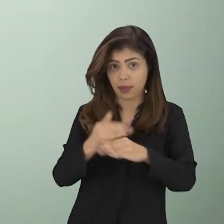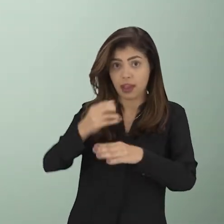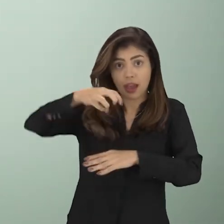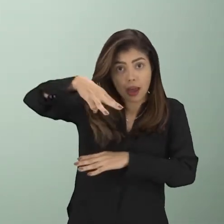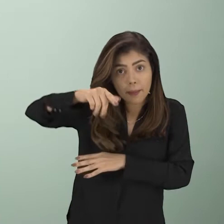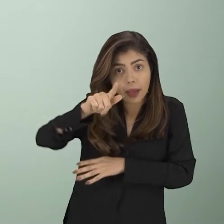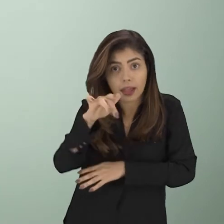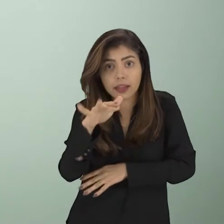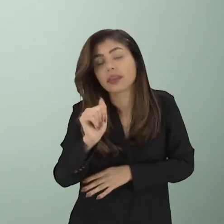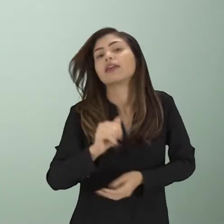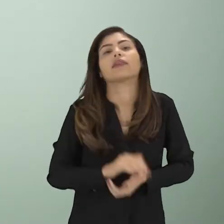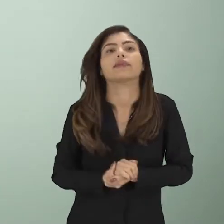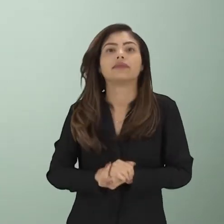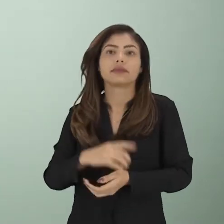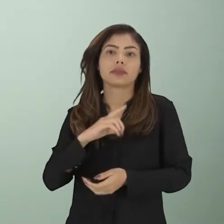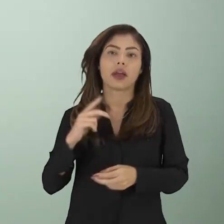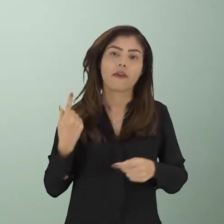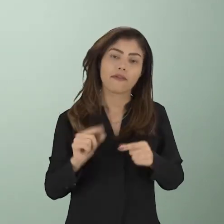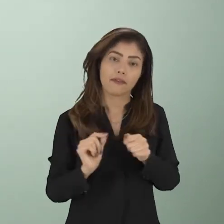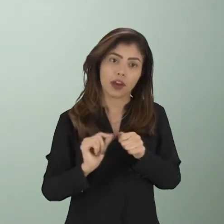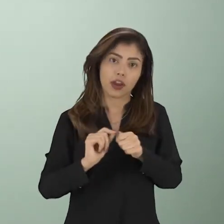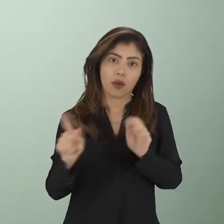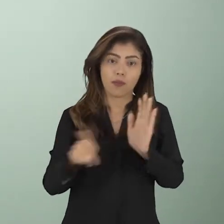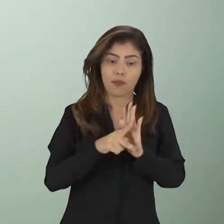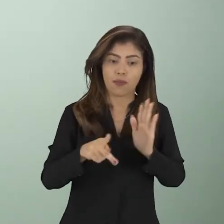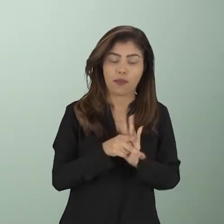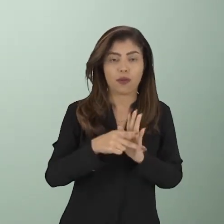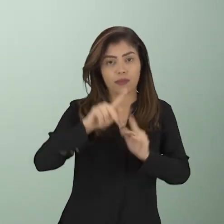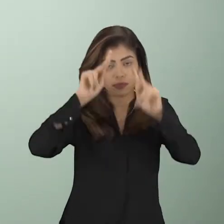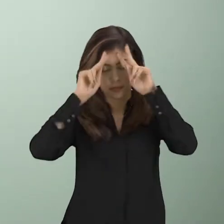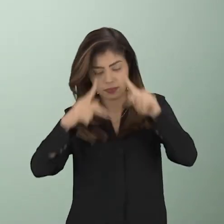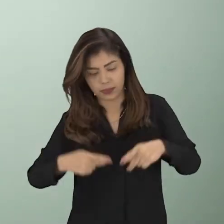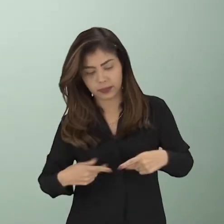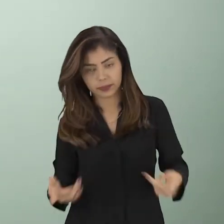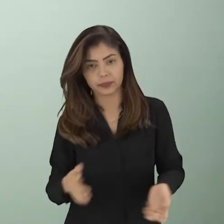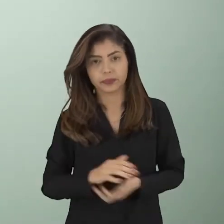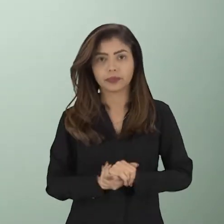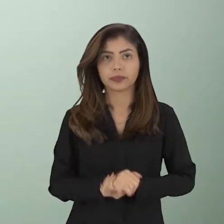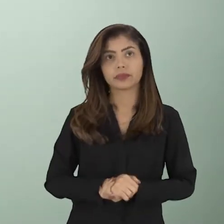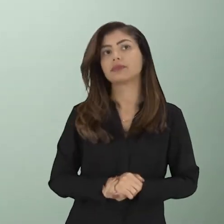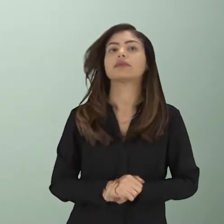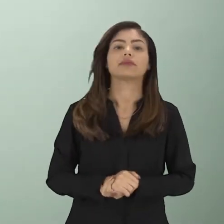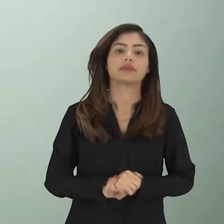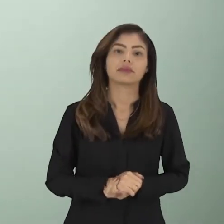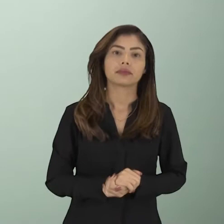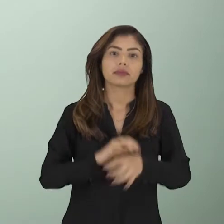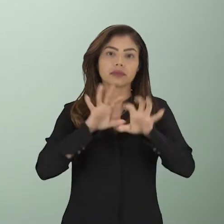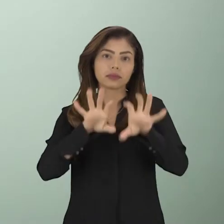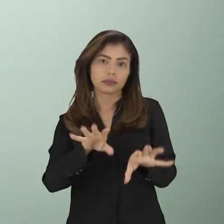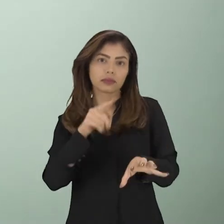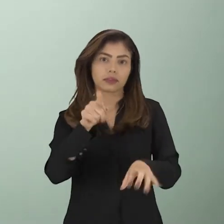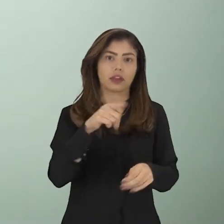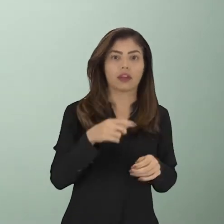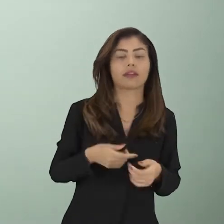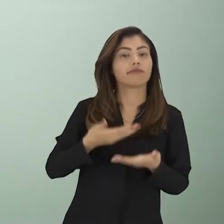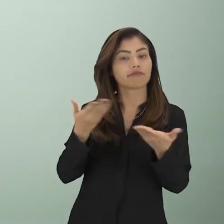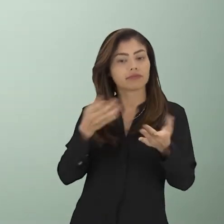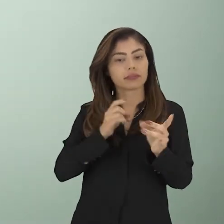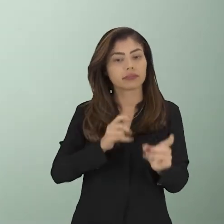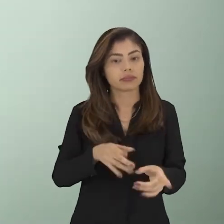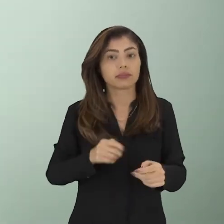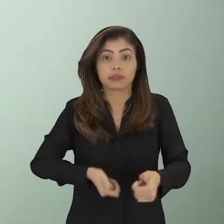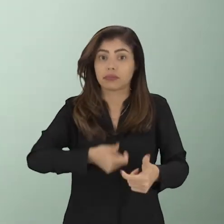máquina, produzida pelo próprio ser humano, né? Então, assim, essa é uma imagem, eu indico para vocês